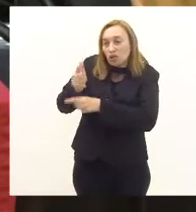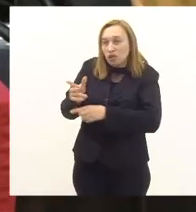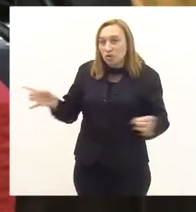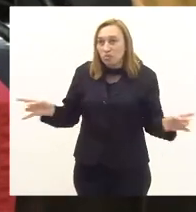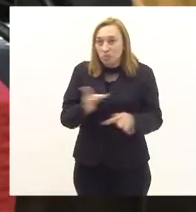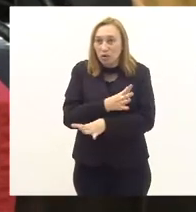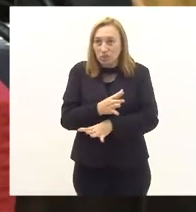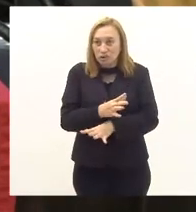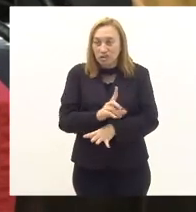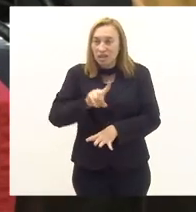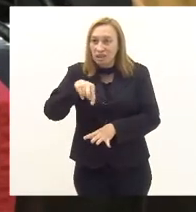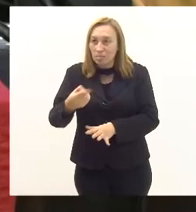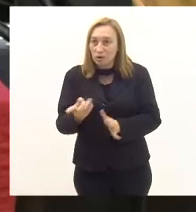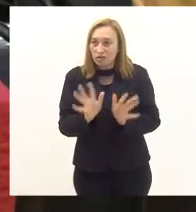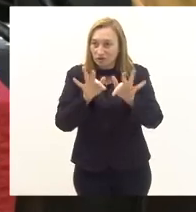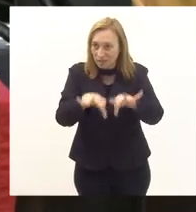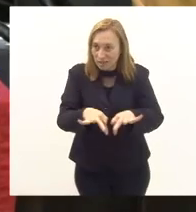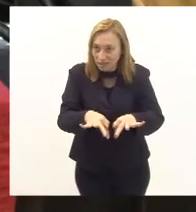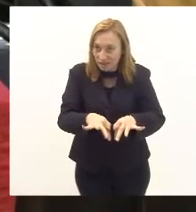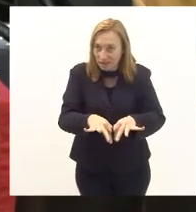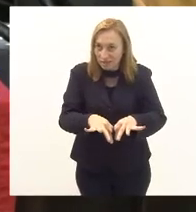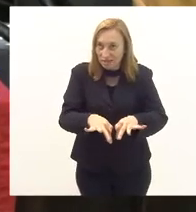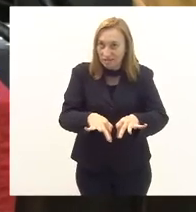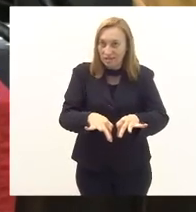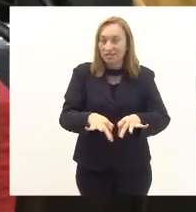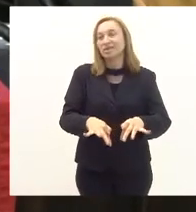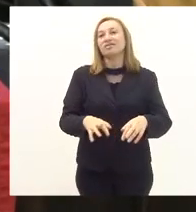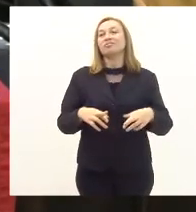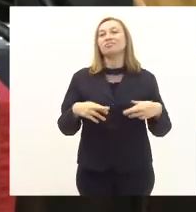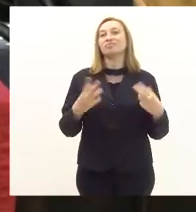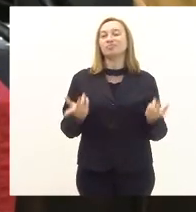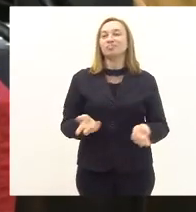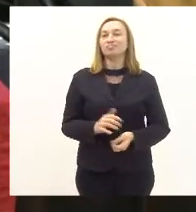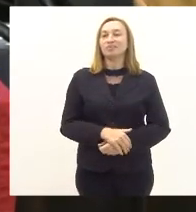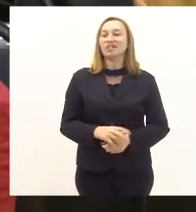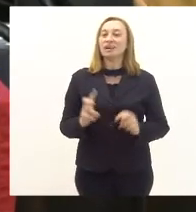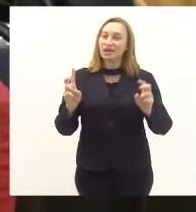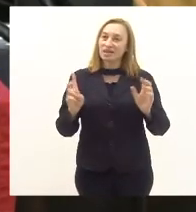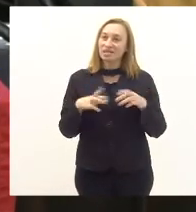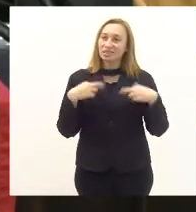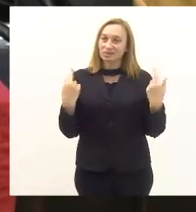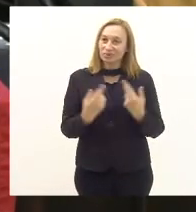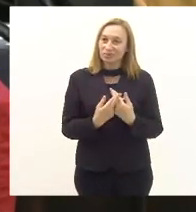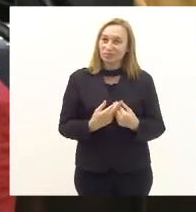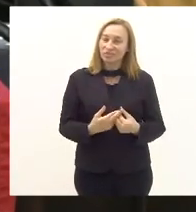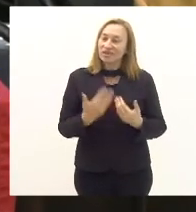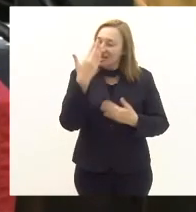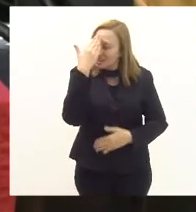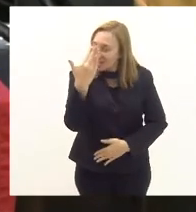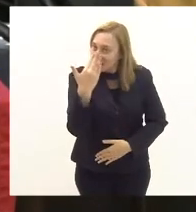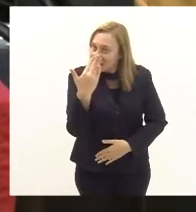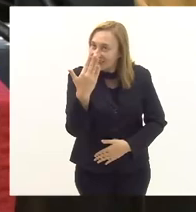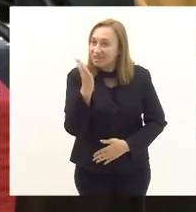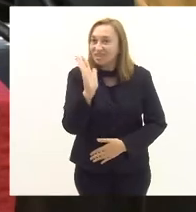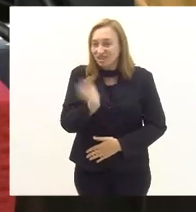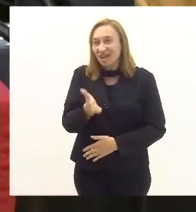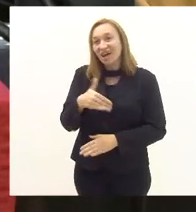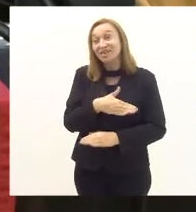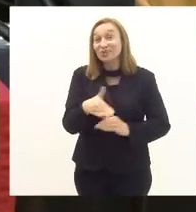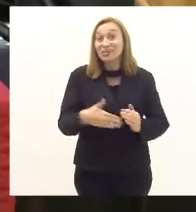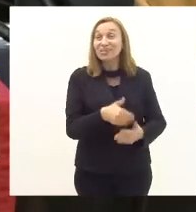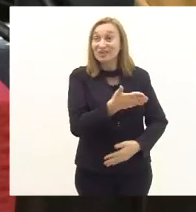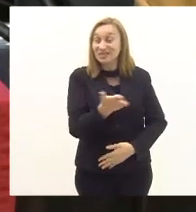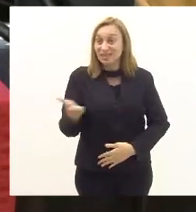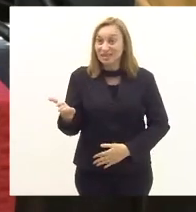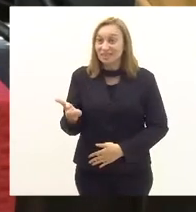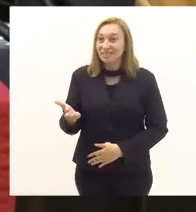o vídeo, depois nós vamos declarar encerrada essa questão, essa sessão, e agradecendo já a todos, né,